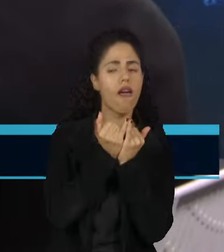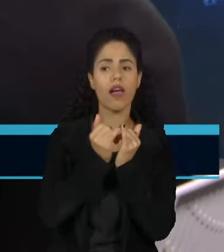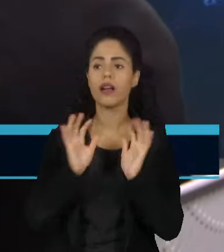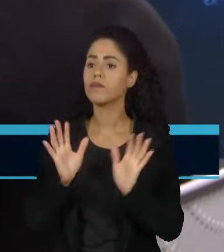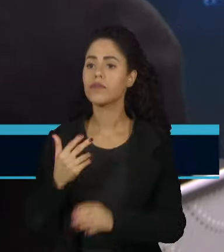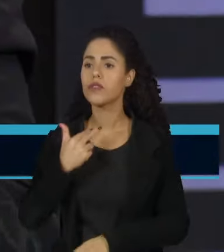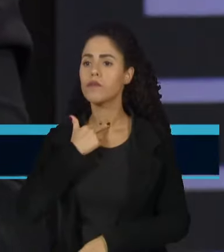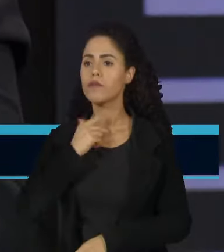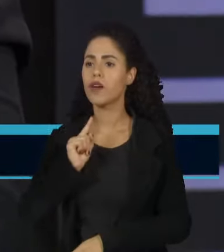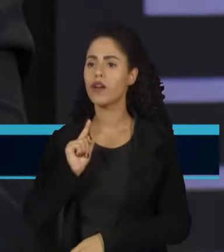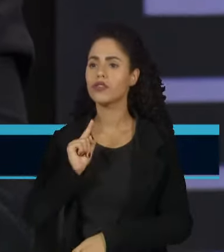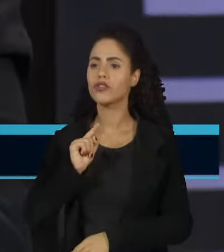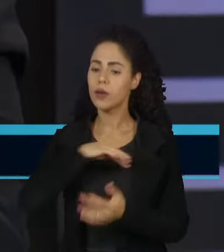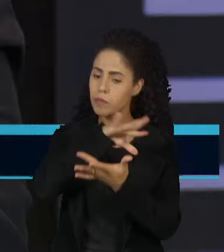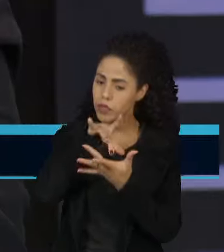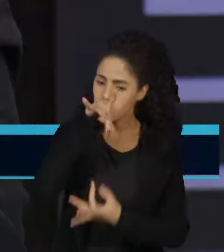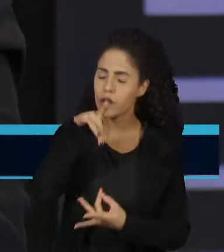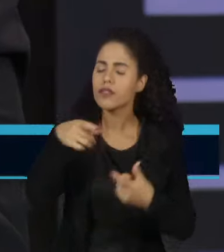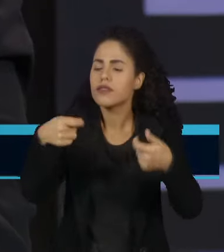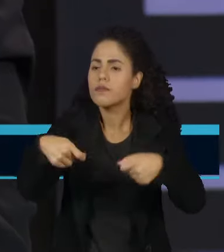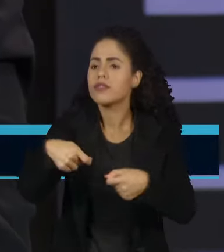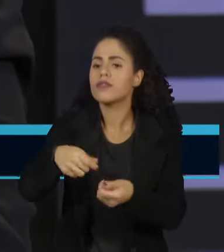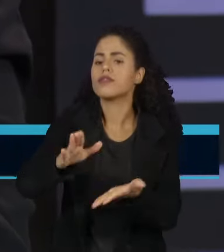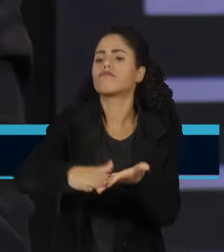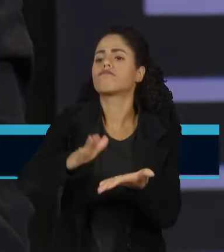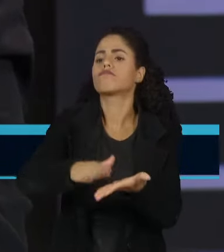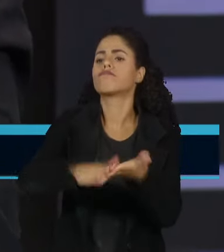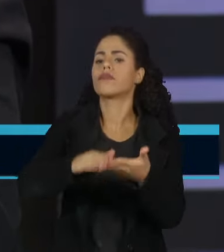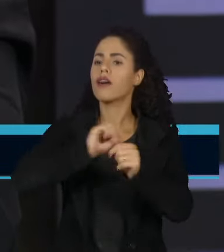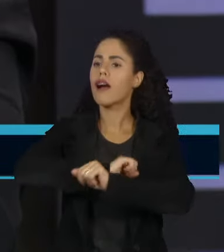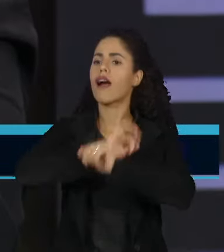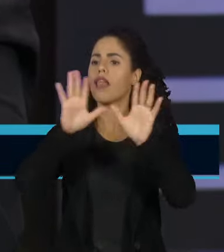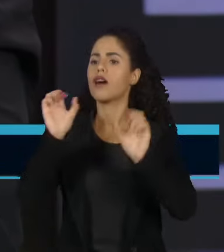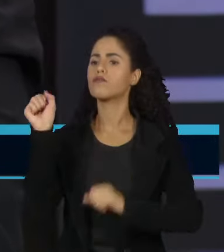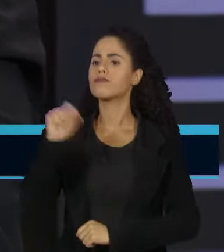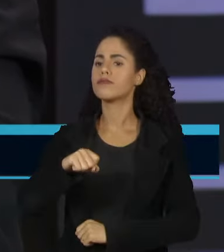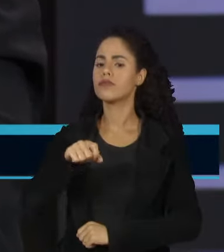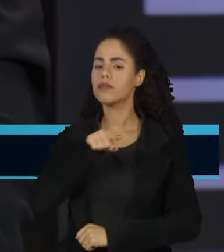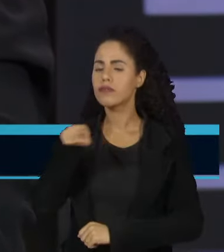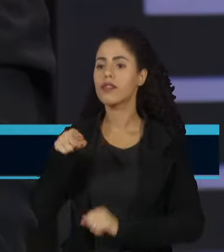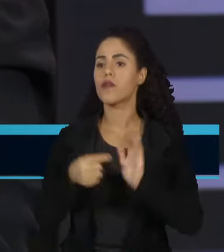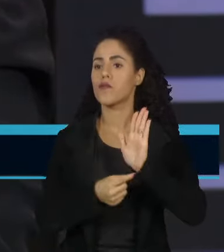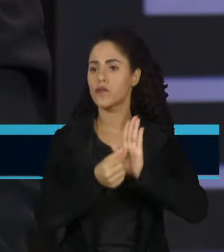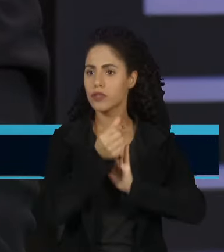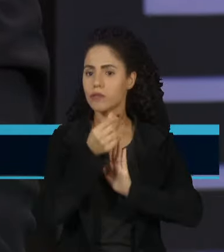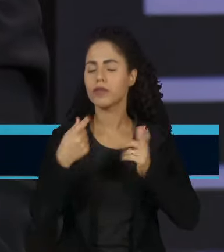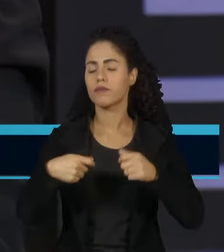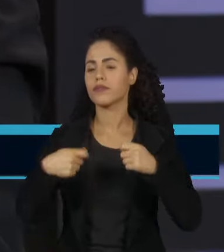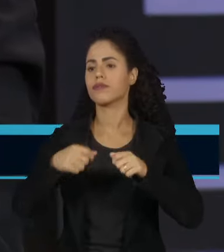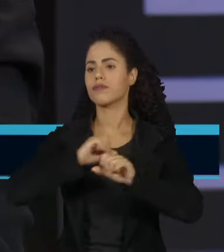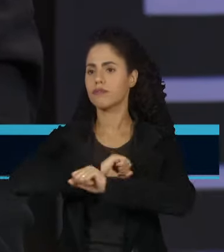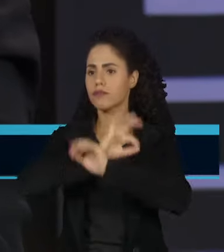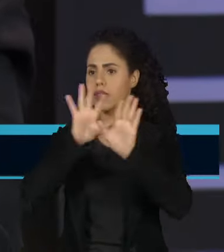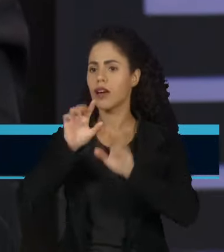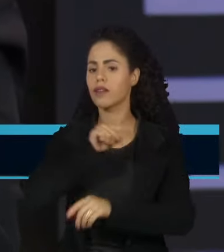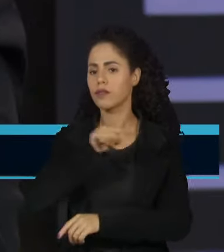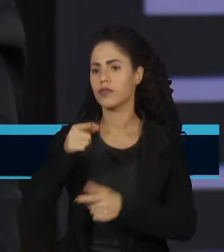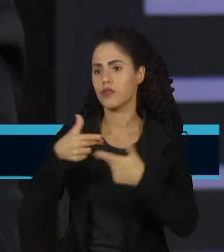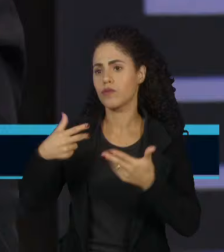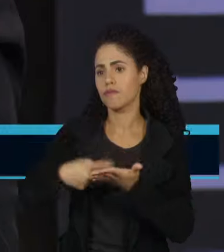pode. Democracia exige, sim, naquilo que é mais direto, a possibilidade de visibilidade do que é que se